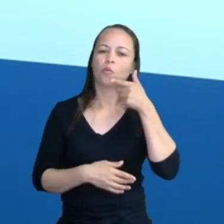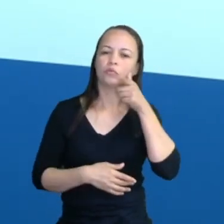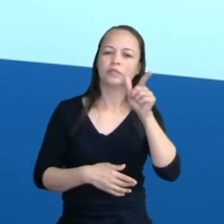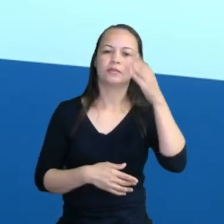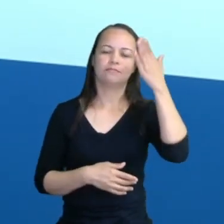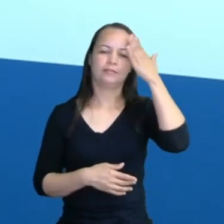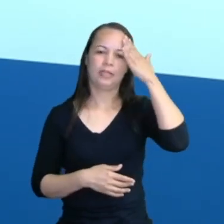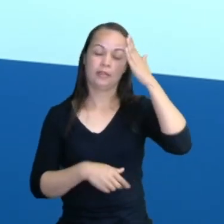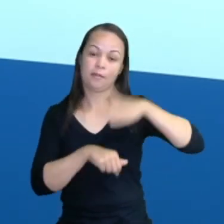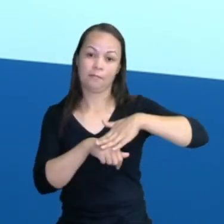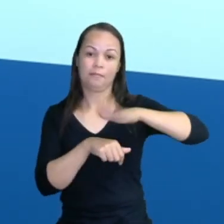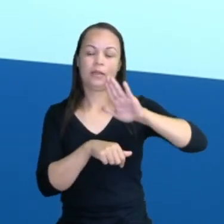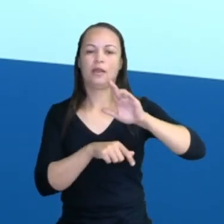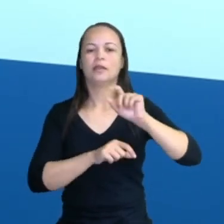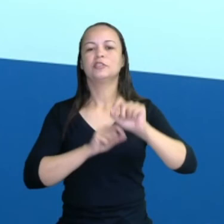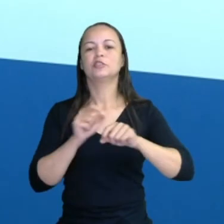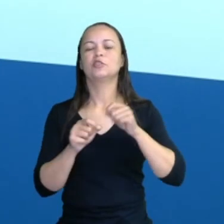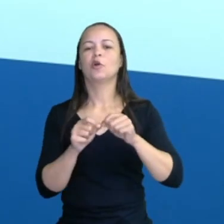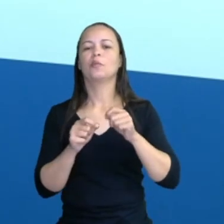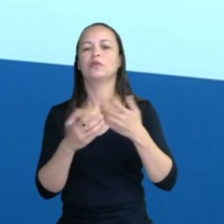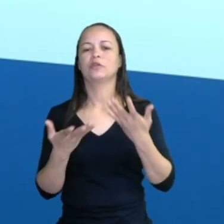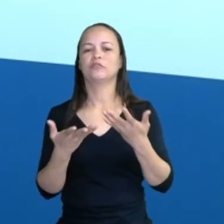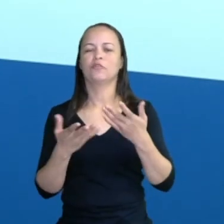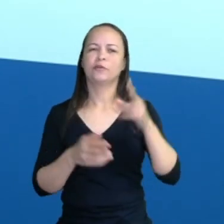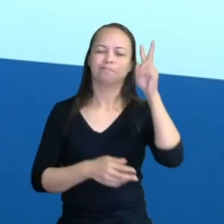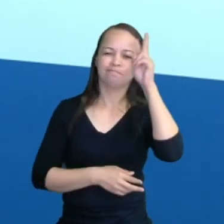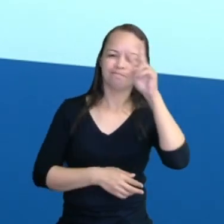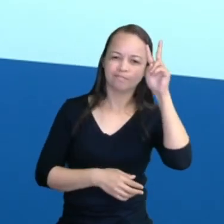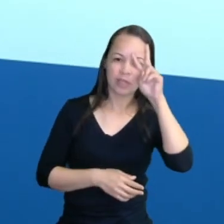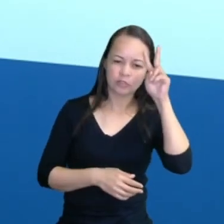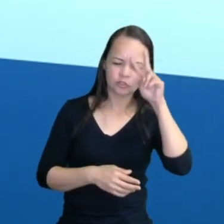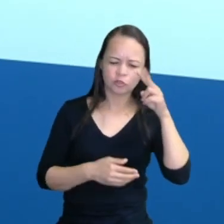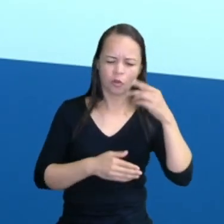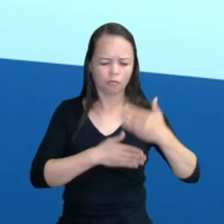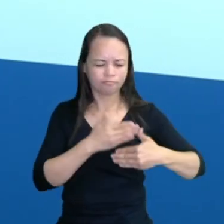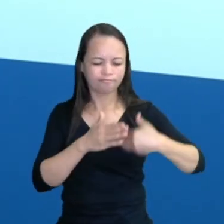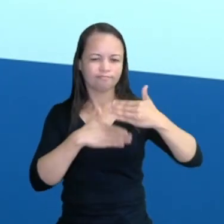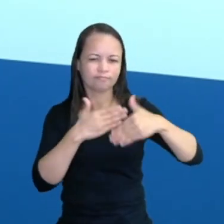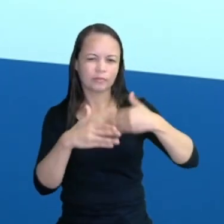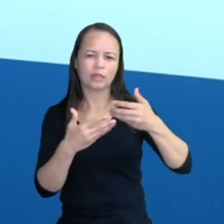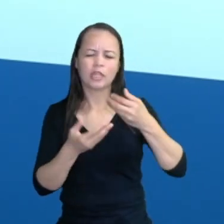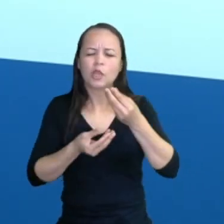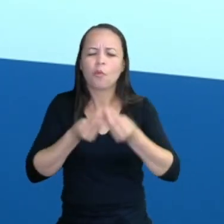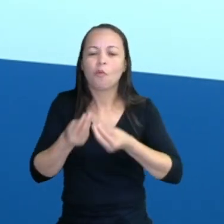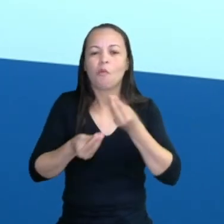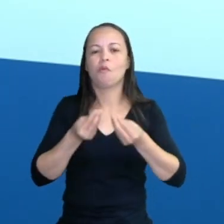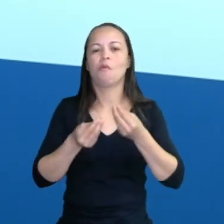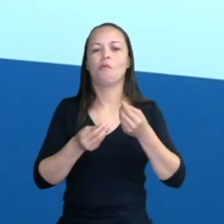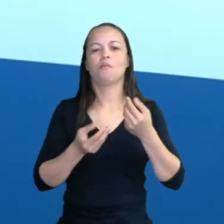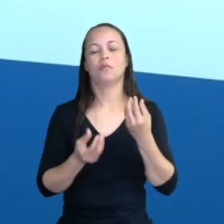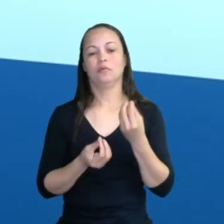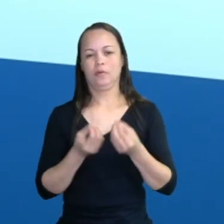sobre o que foi essa história, de que maneira ela nos